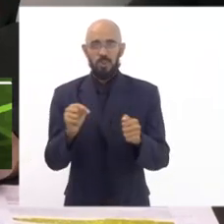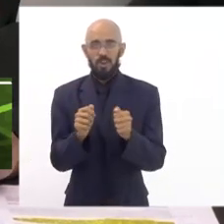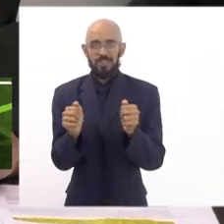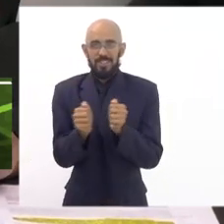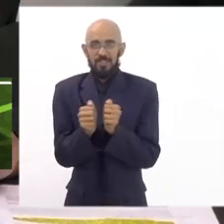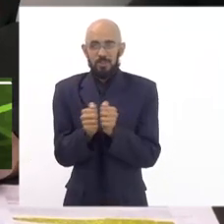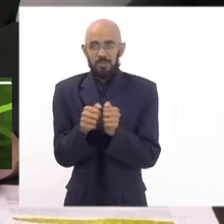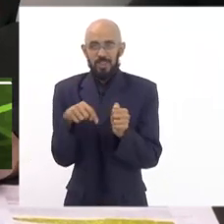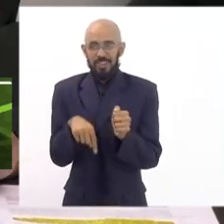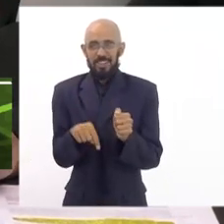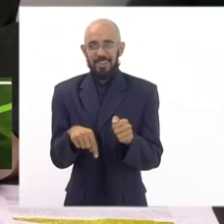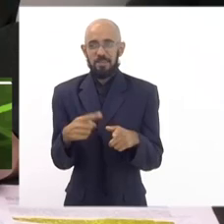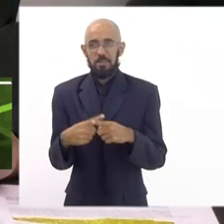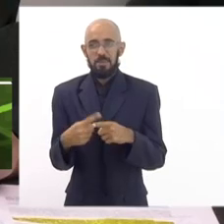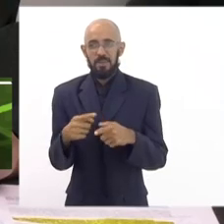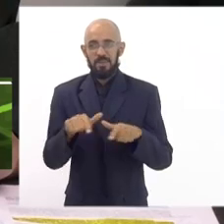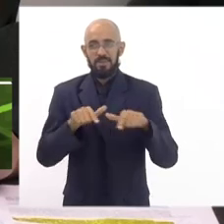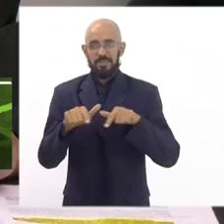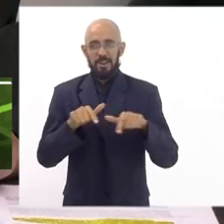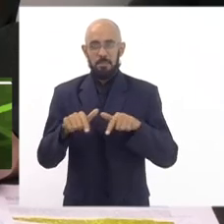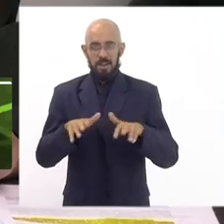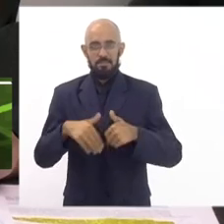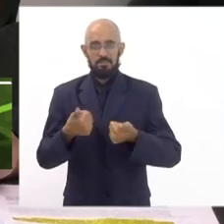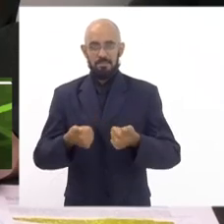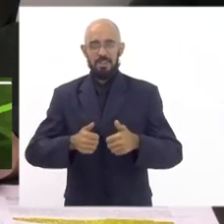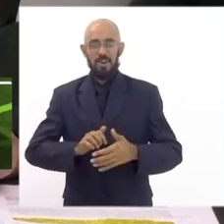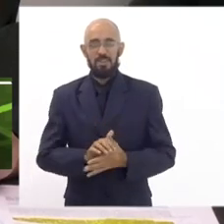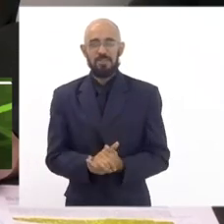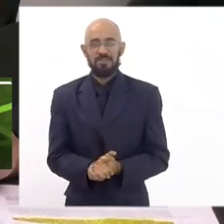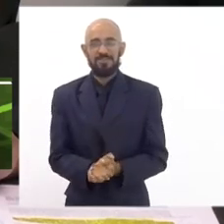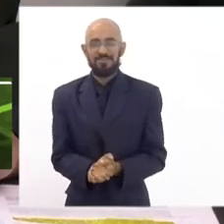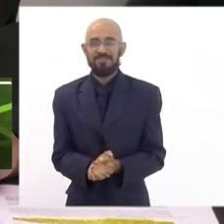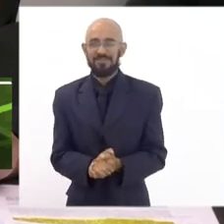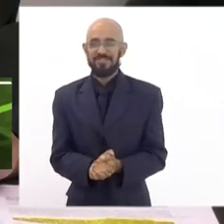composição, porque o trabalho flui de forma mais...